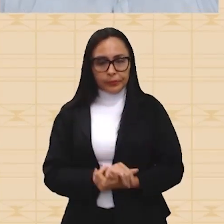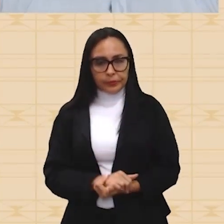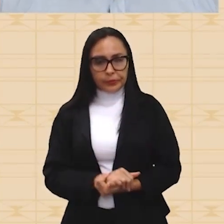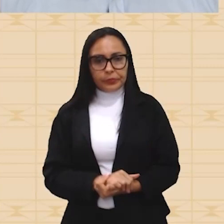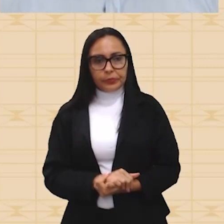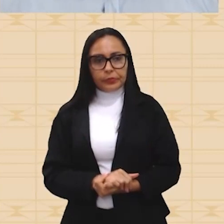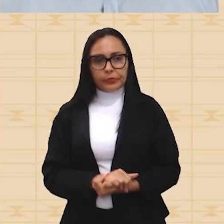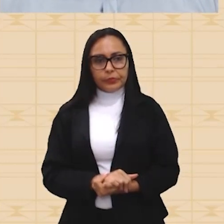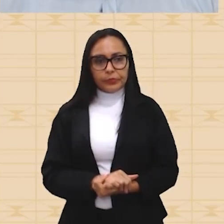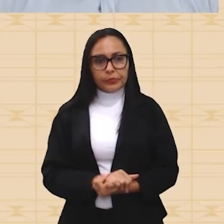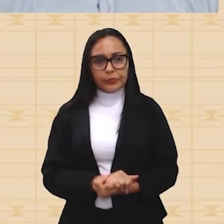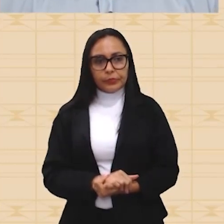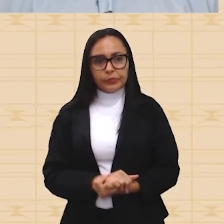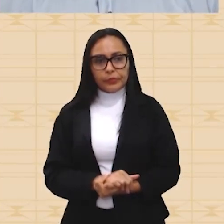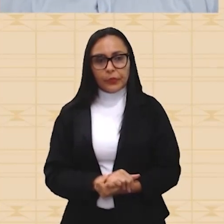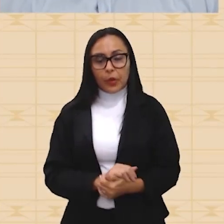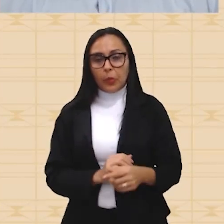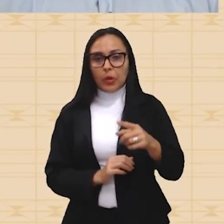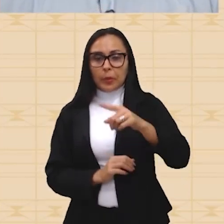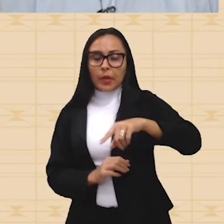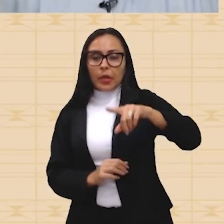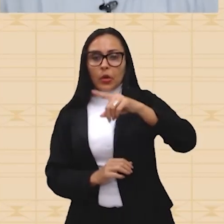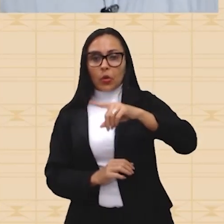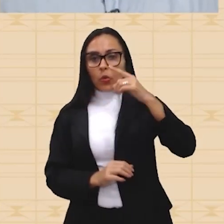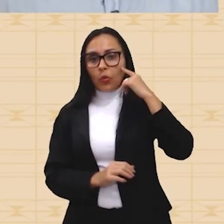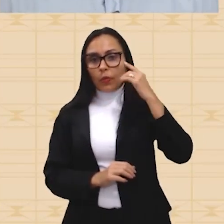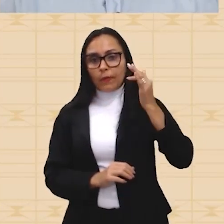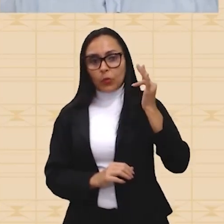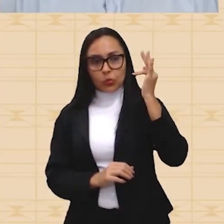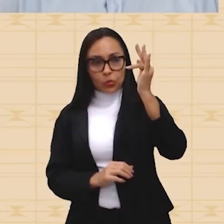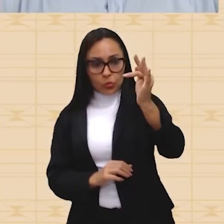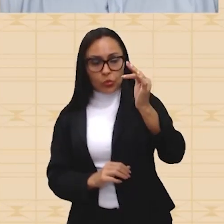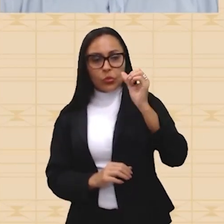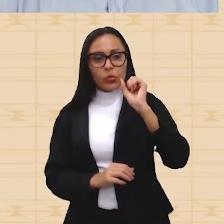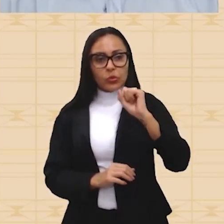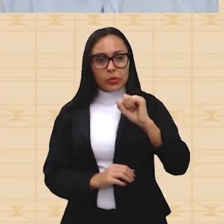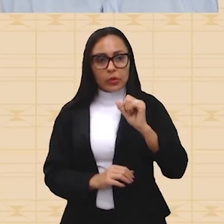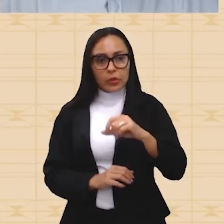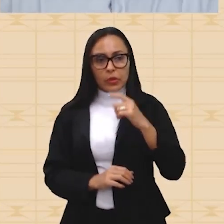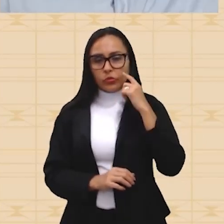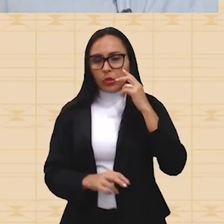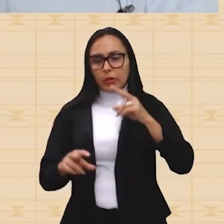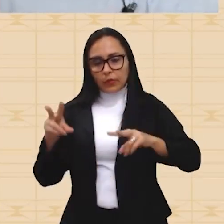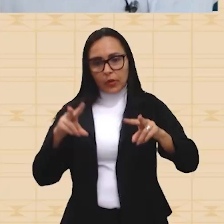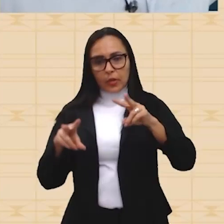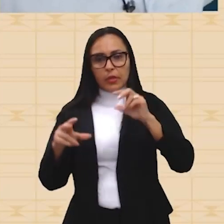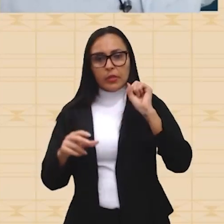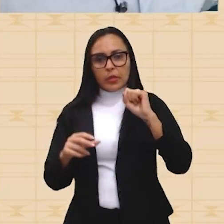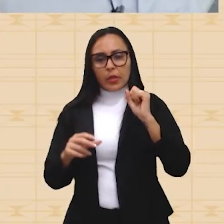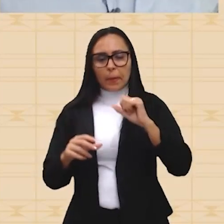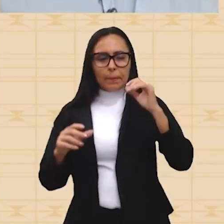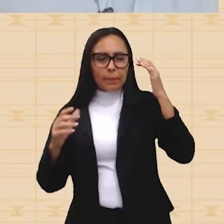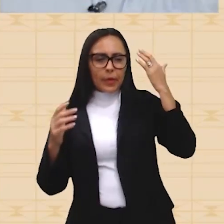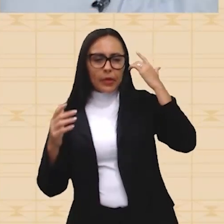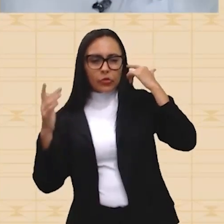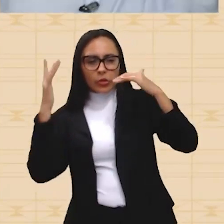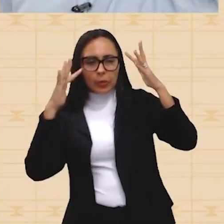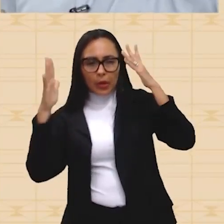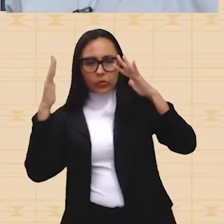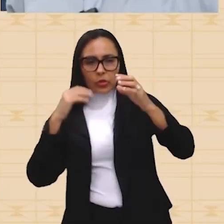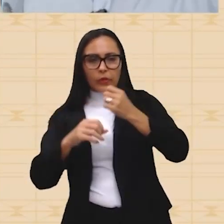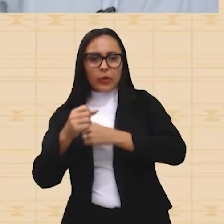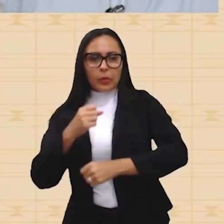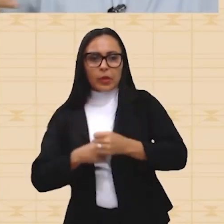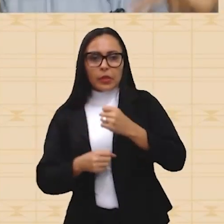Agressivo, porque para eles o futuro, e a gente viveu esse futuro que eles imaginaram lá no passado, a gente está